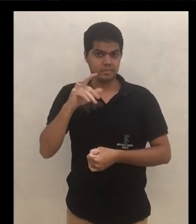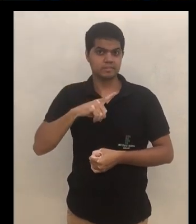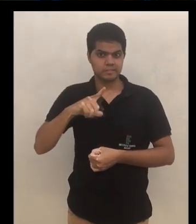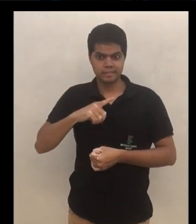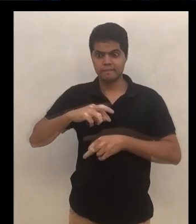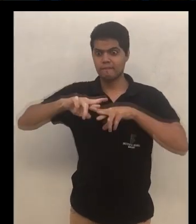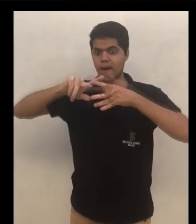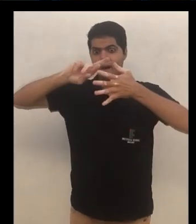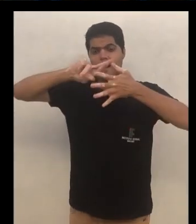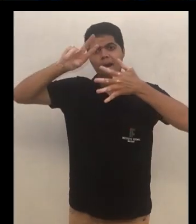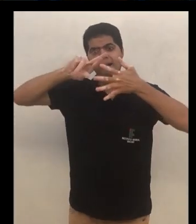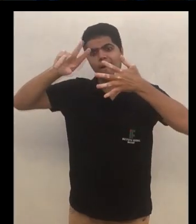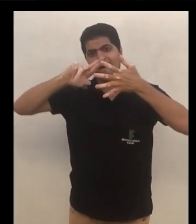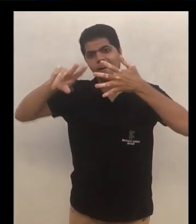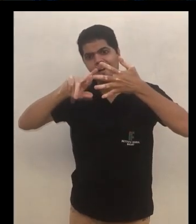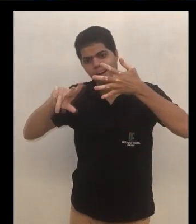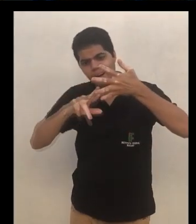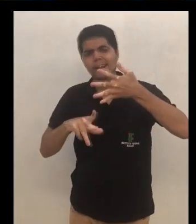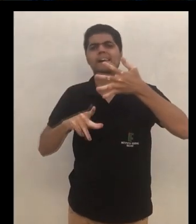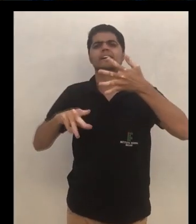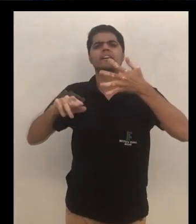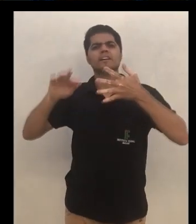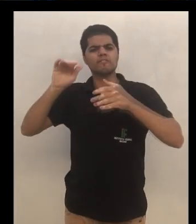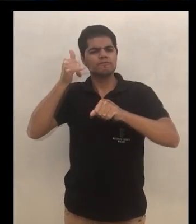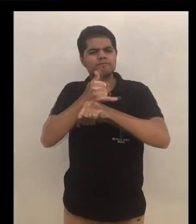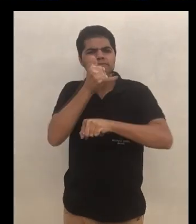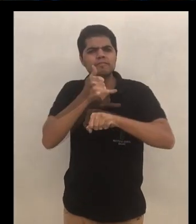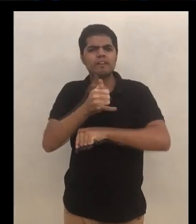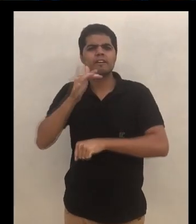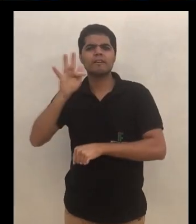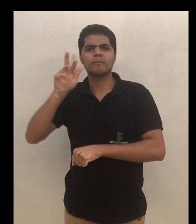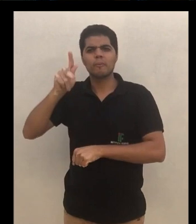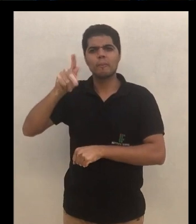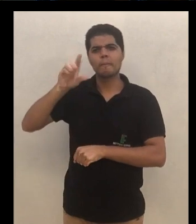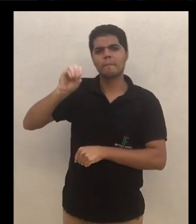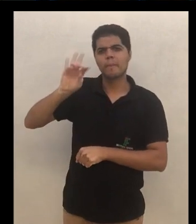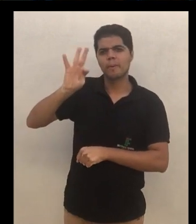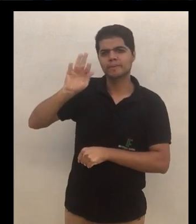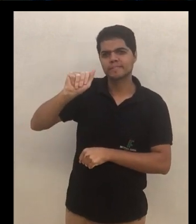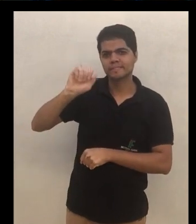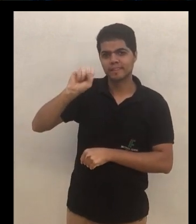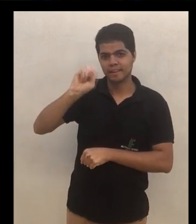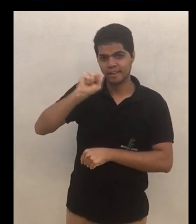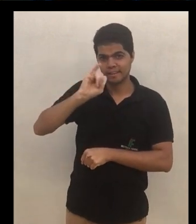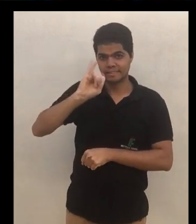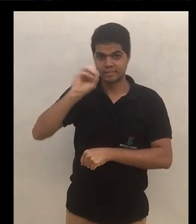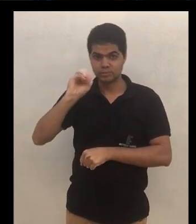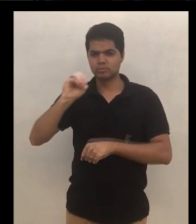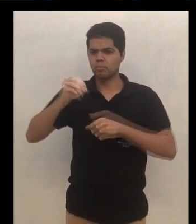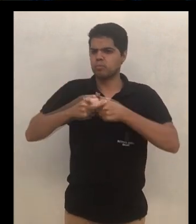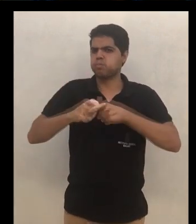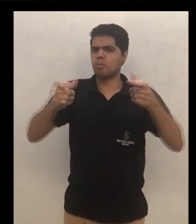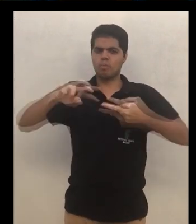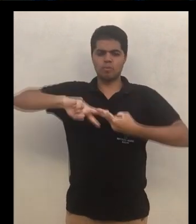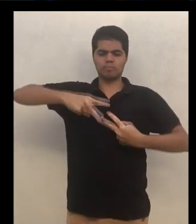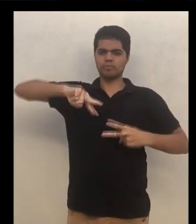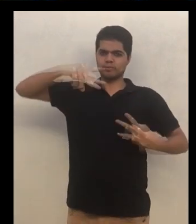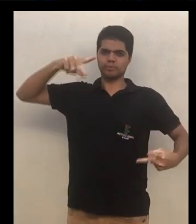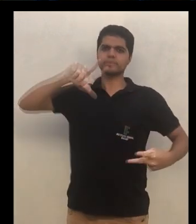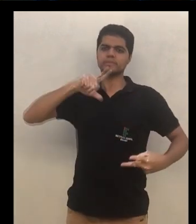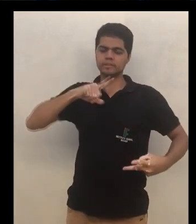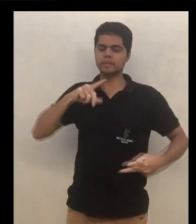beta-caroteno, fósforo, ferro, potássio, então é uma alternativa que a gente tem. Só que para pequeno